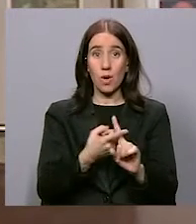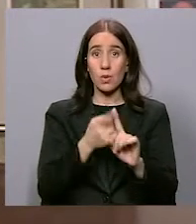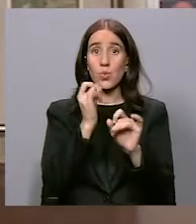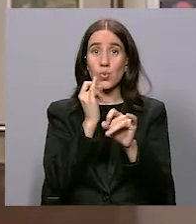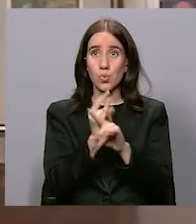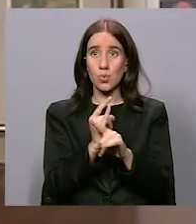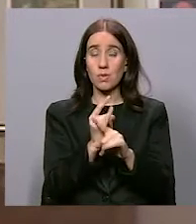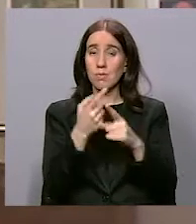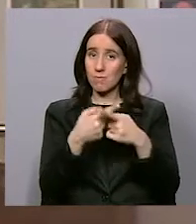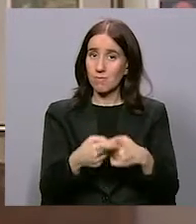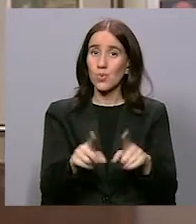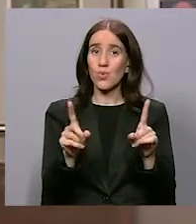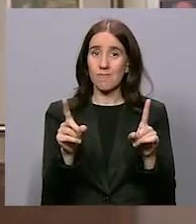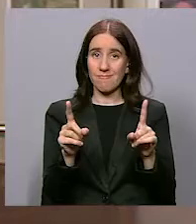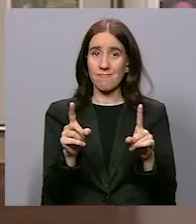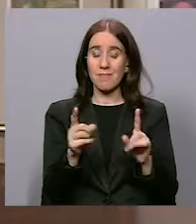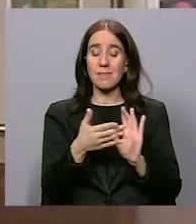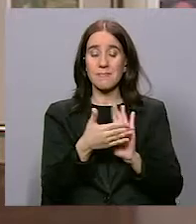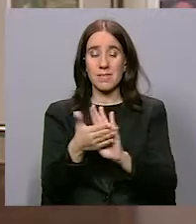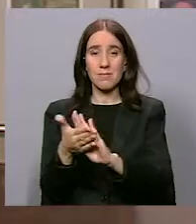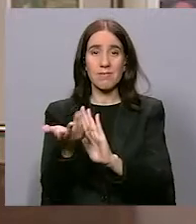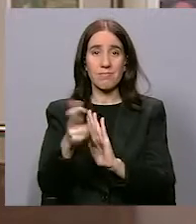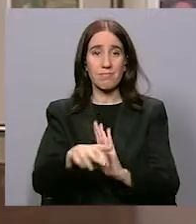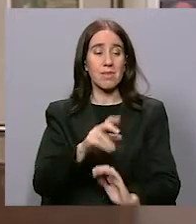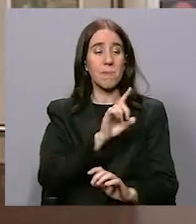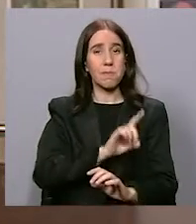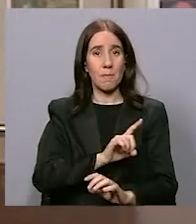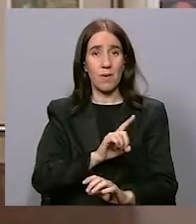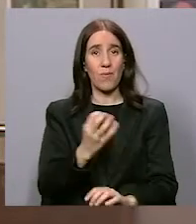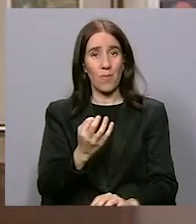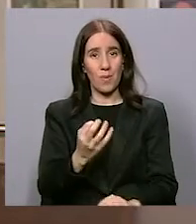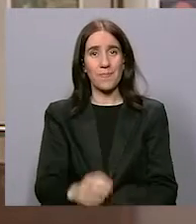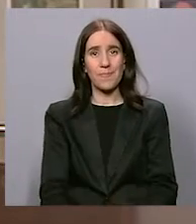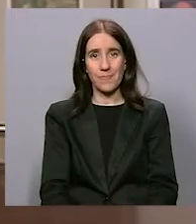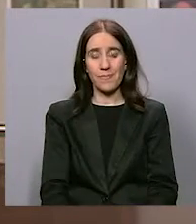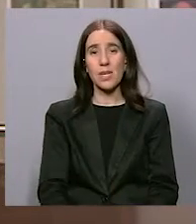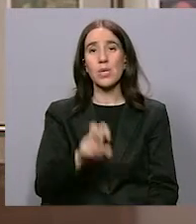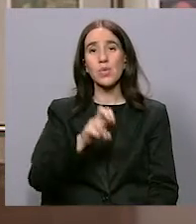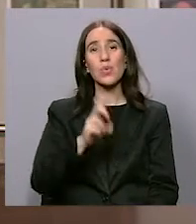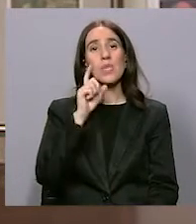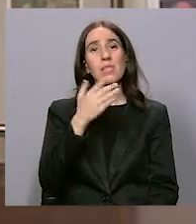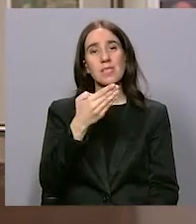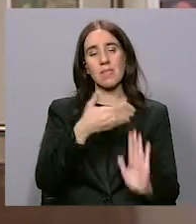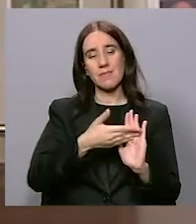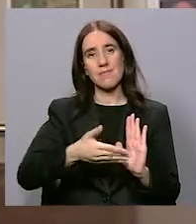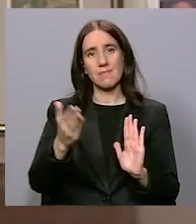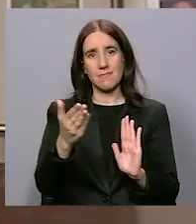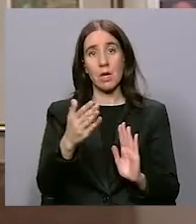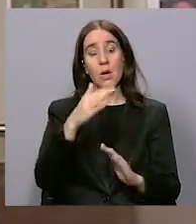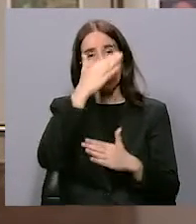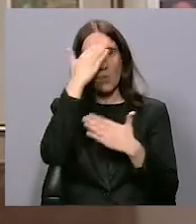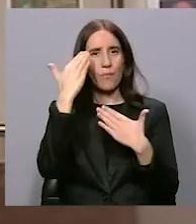último ano bem diverso de sumô o primeiro a partir de 17 de julho